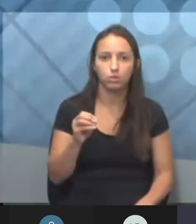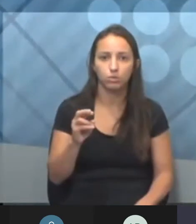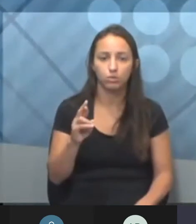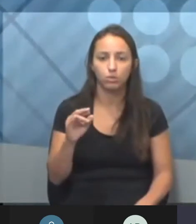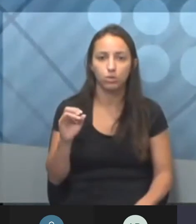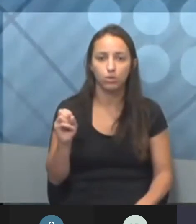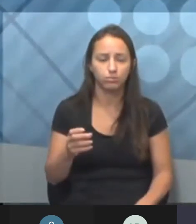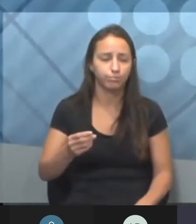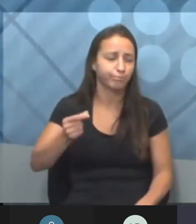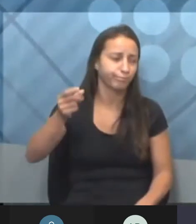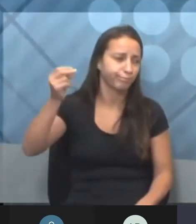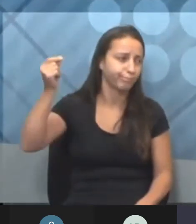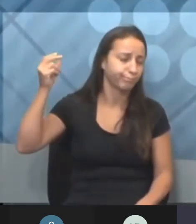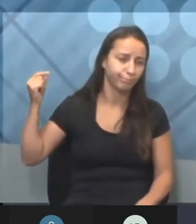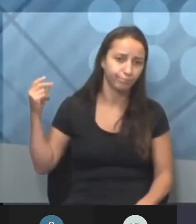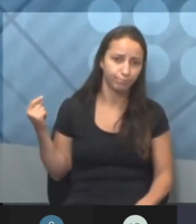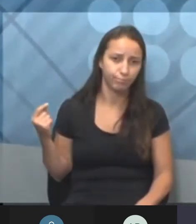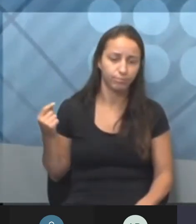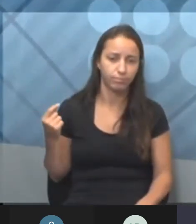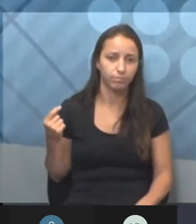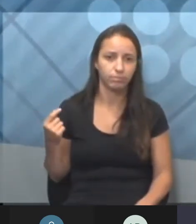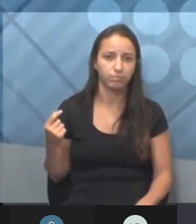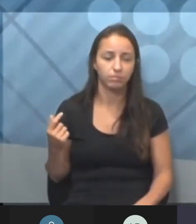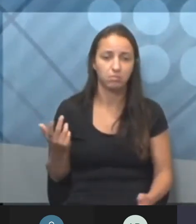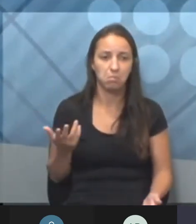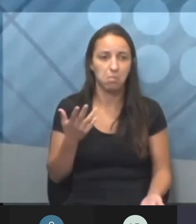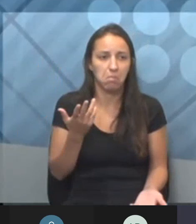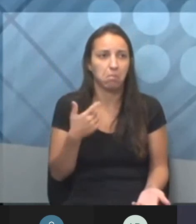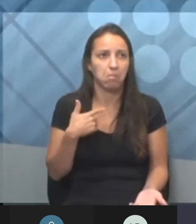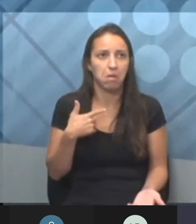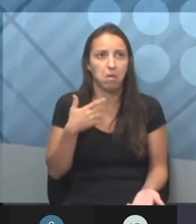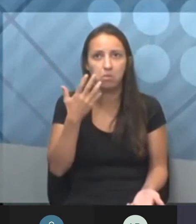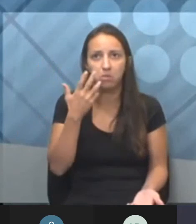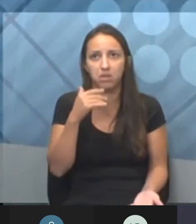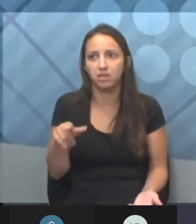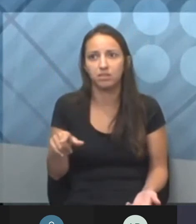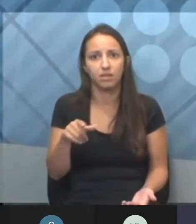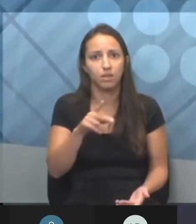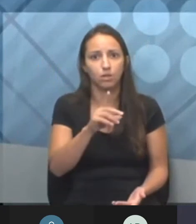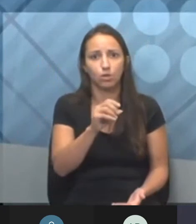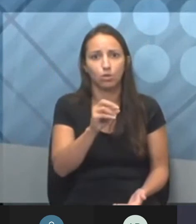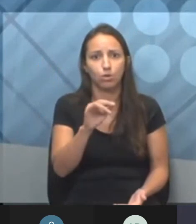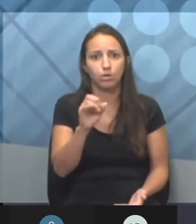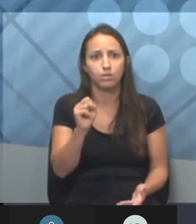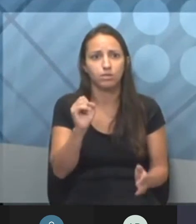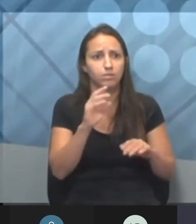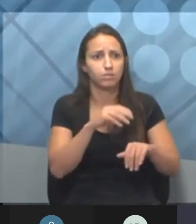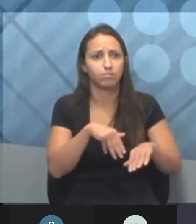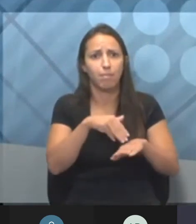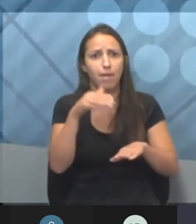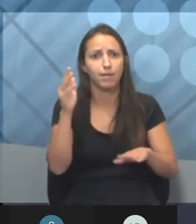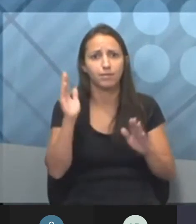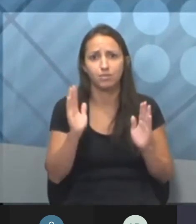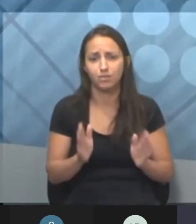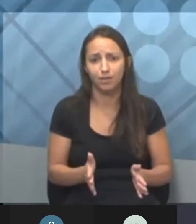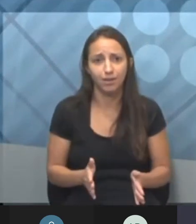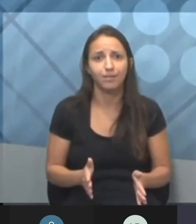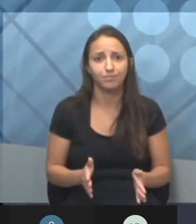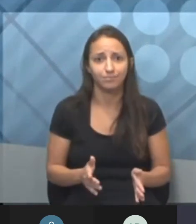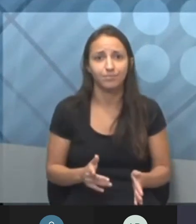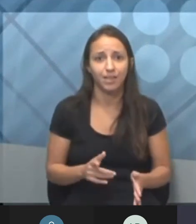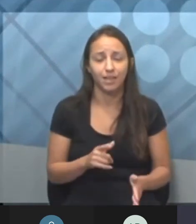em, muito tempo atrás, né, praticamente quando eu era criança ela já era mestre, né, então ela é uma sumidade no assunto